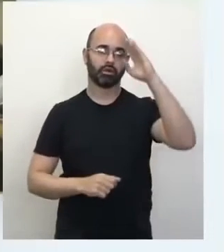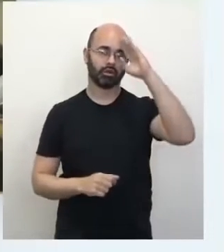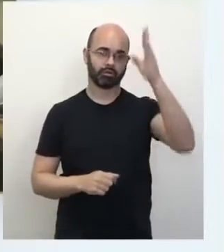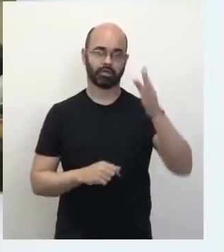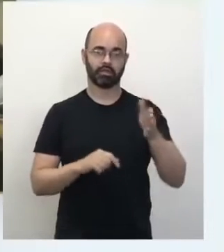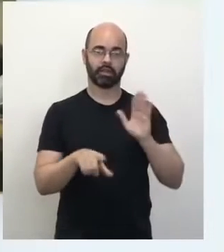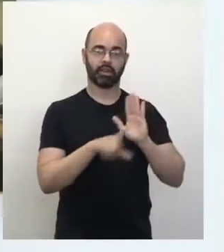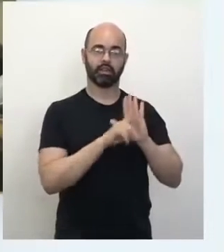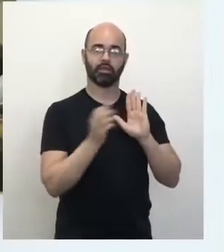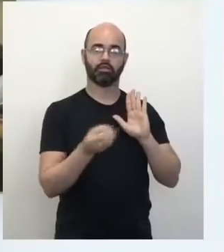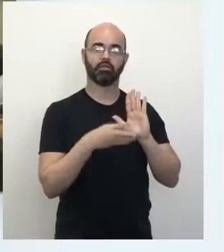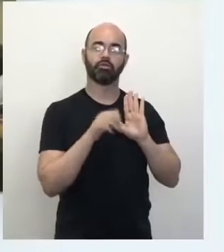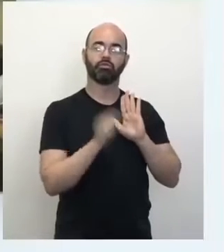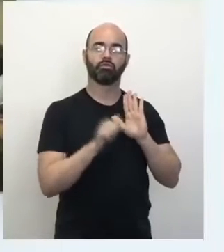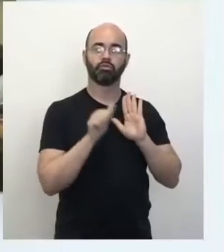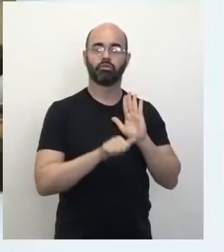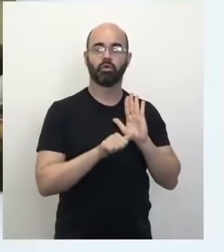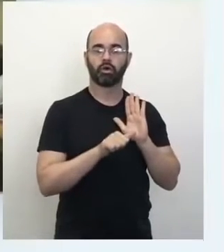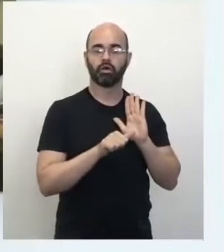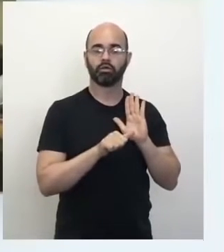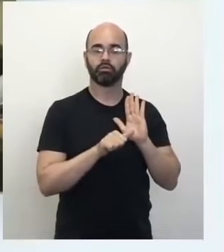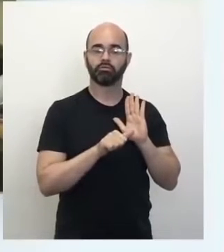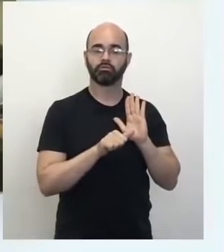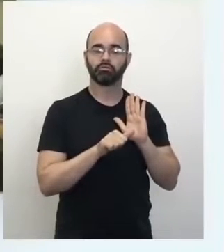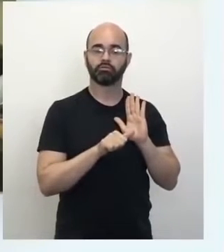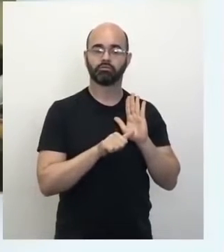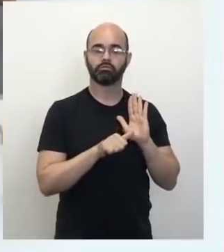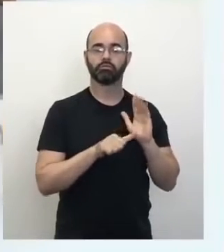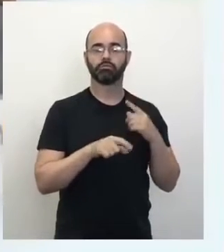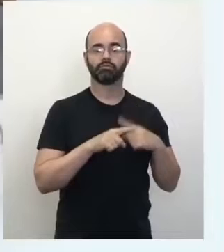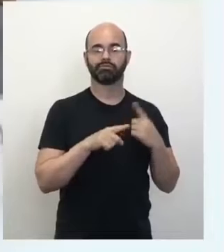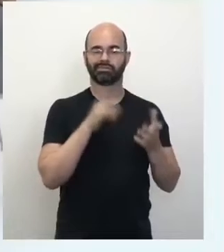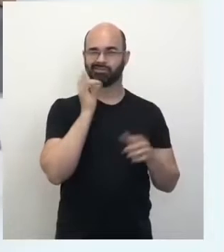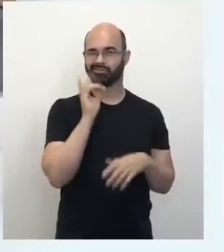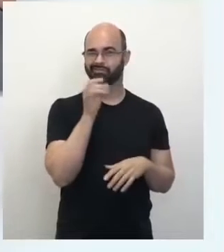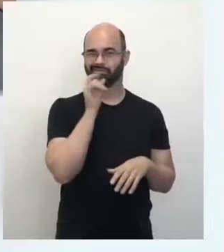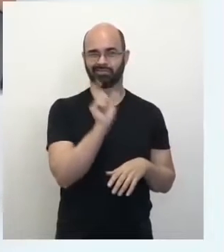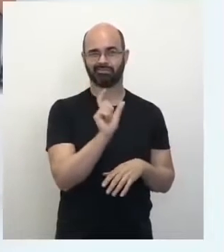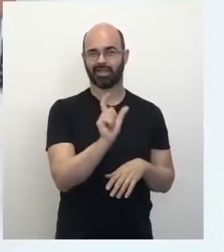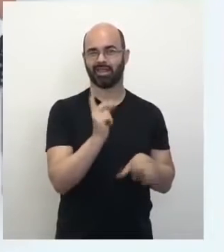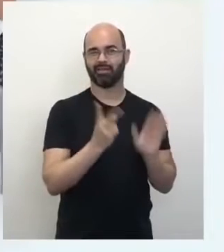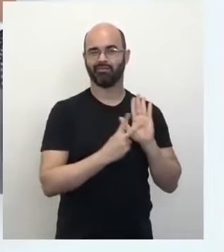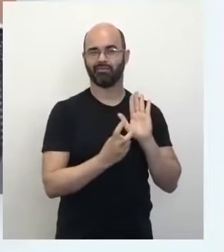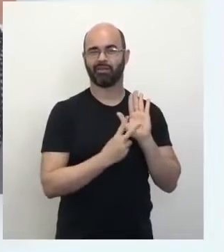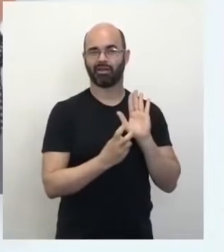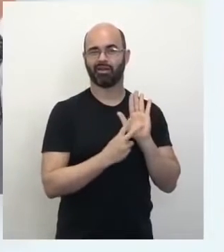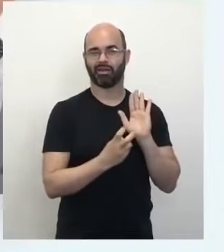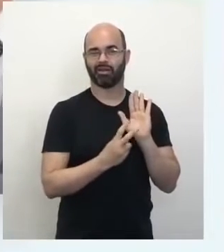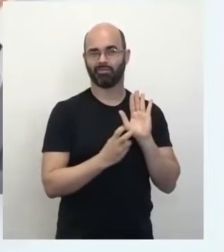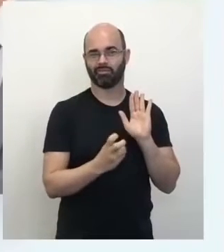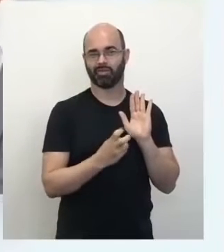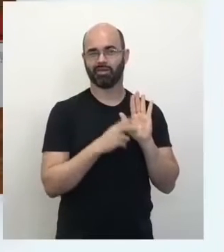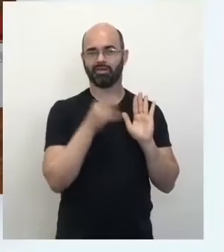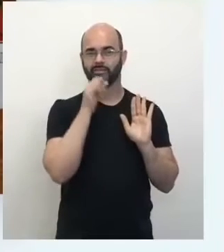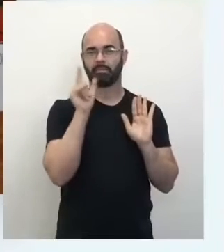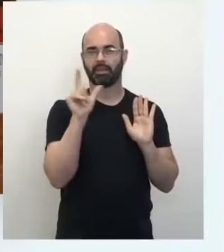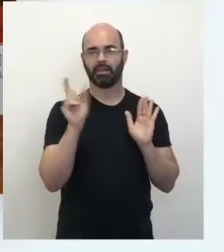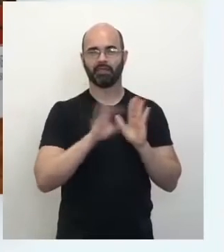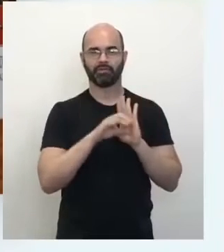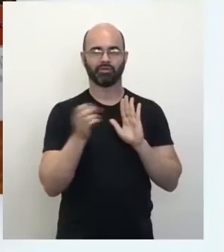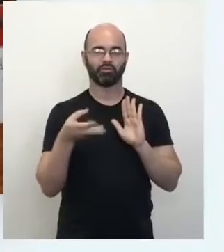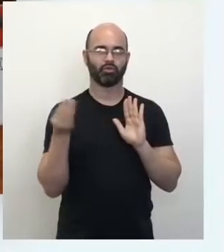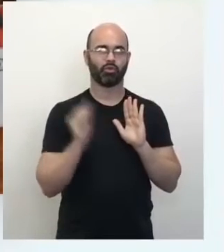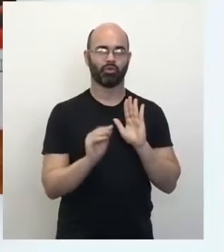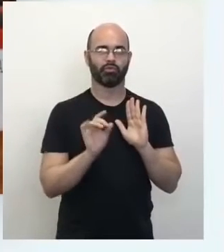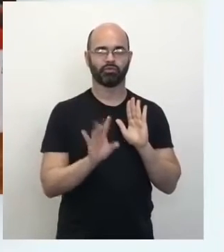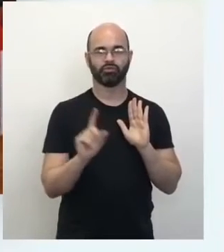lei, não somente para atualizar o vocabulário, introduzir o conceito de direitos